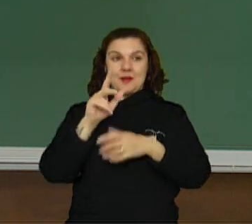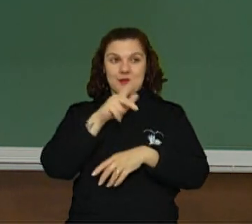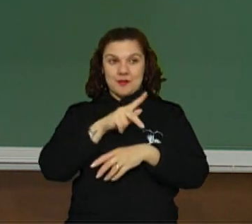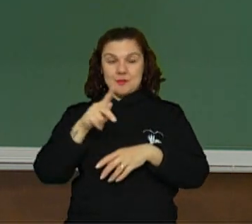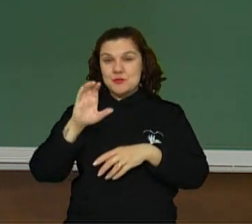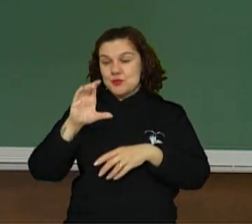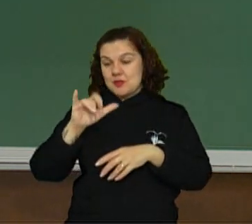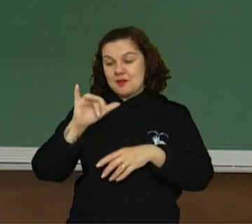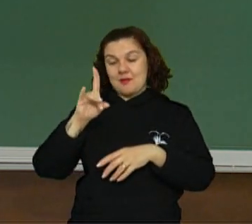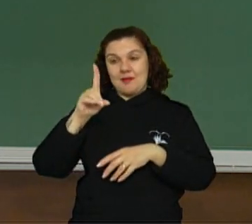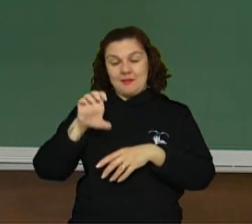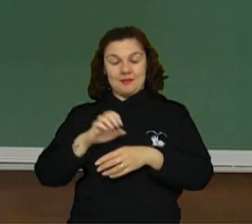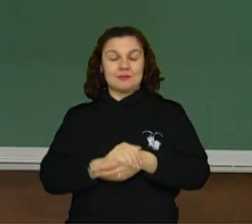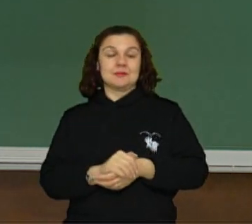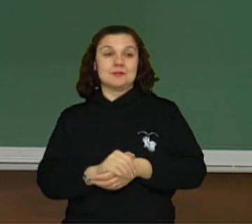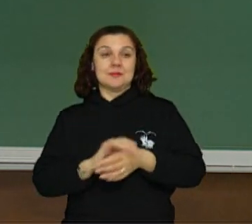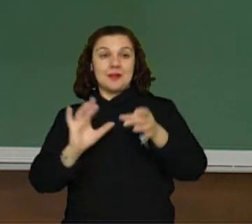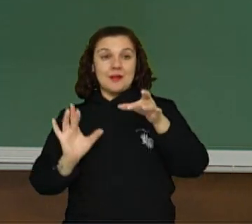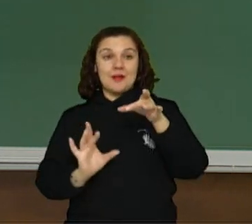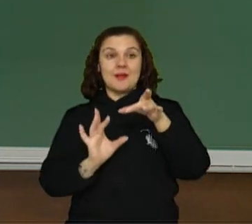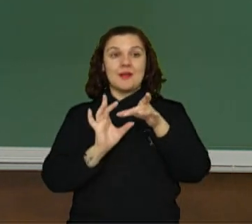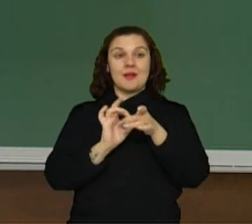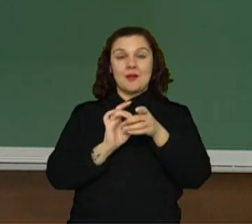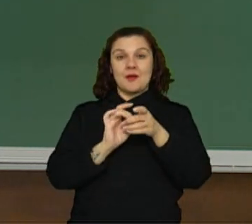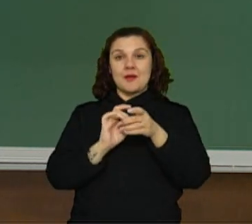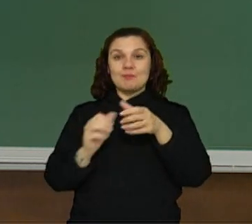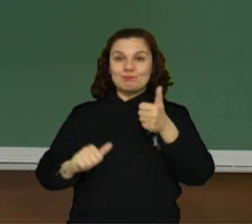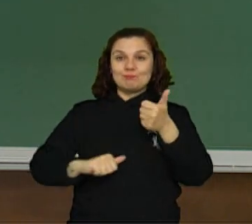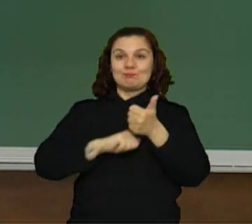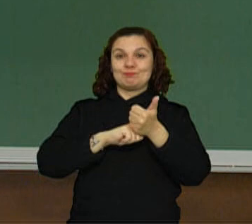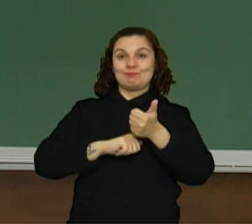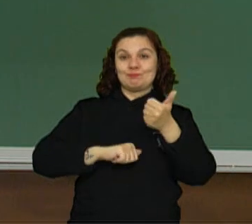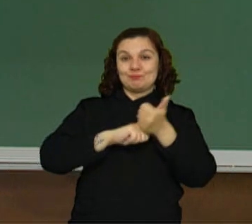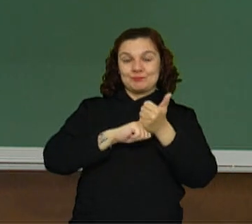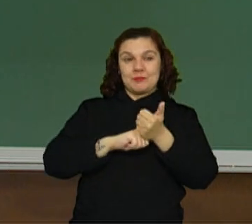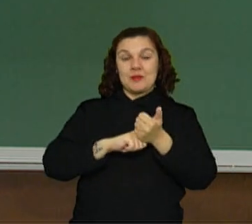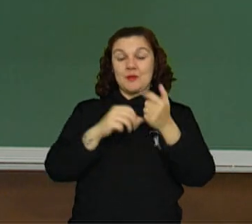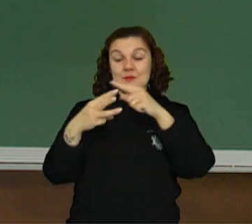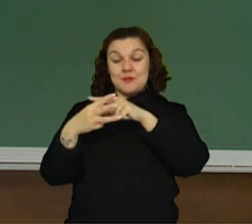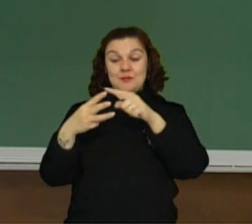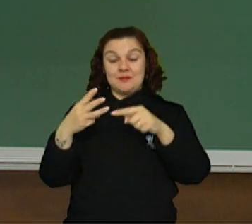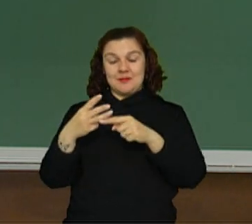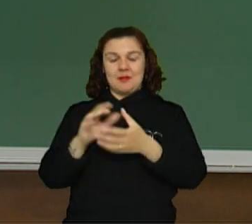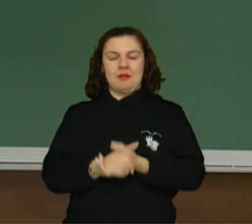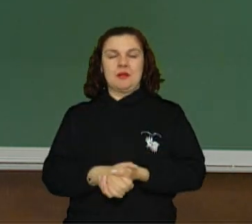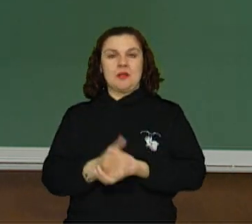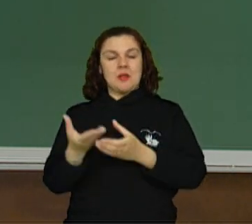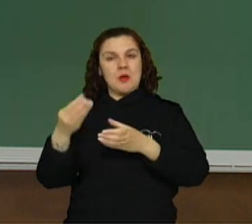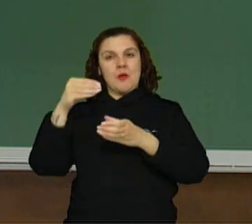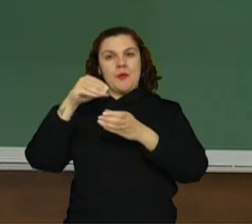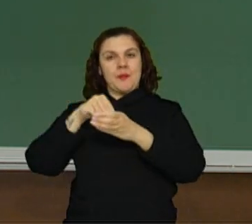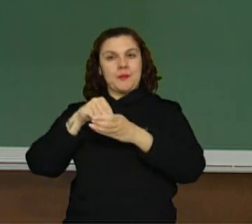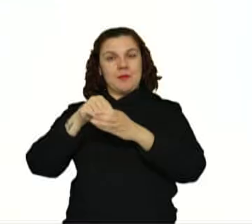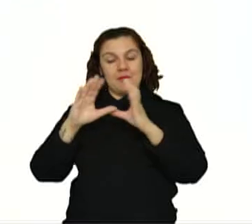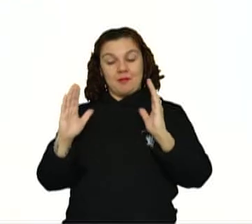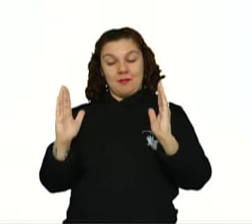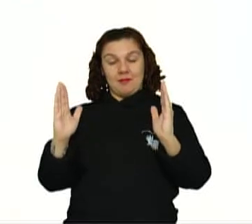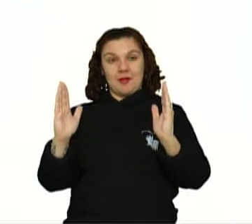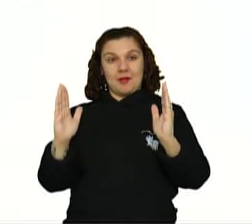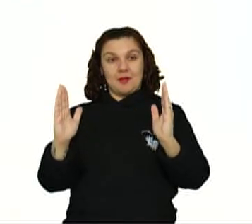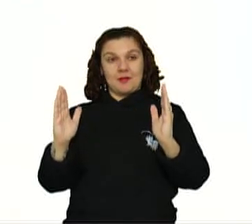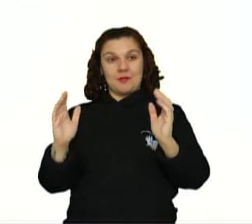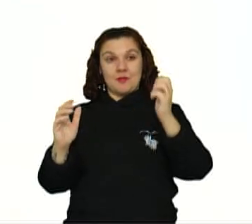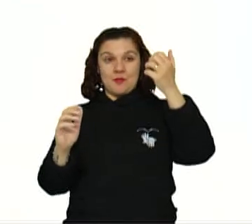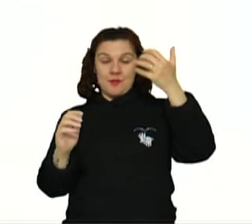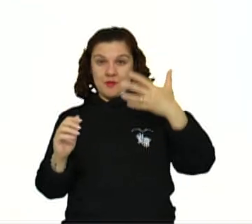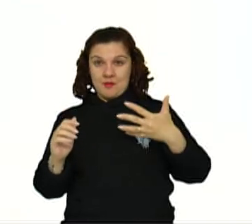professora Cleide. E nós temos aí os termos acessórios também. Então, são 3. Dentro desses termos ali, nós vamos